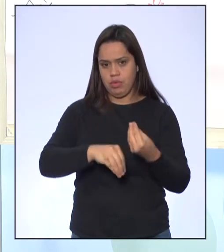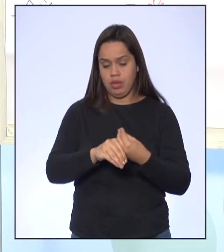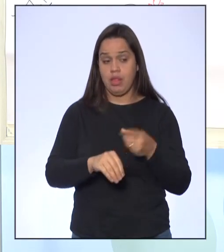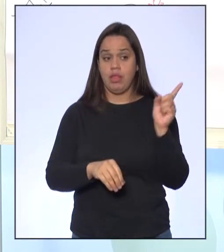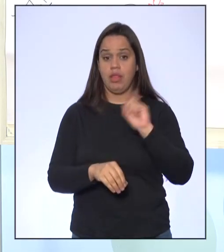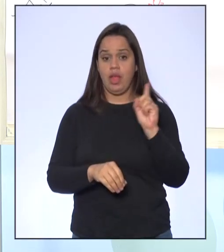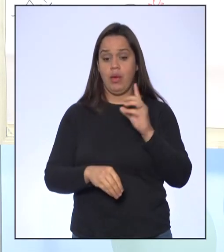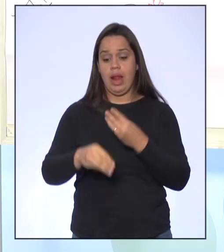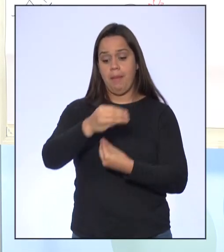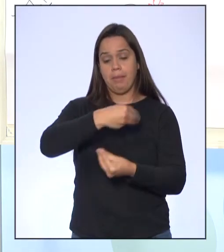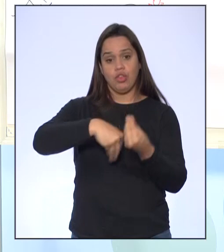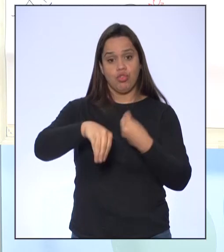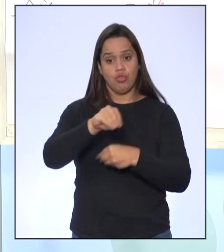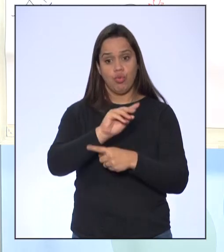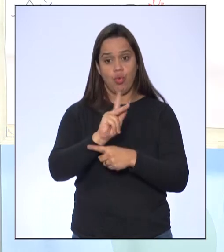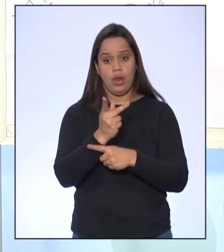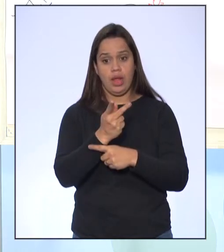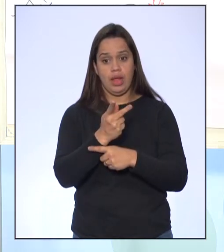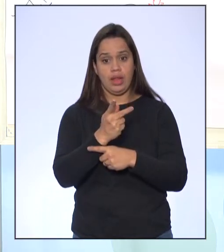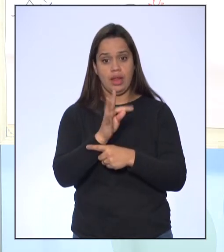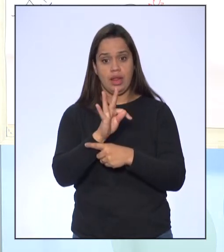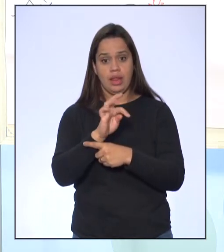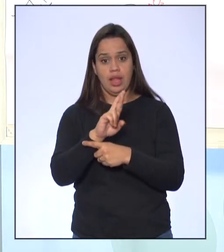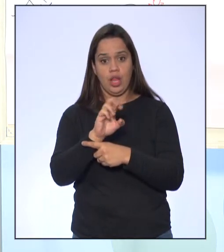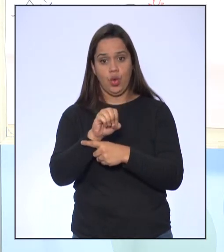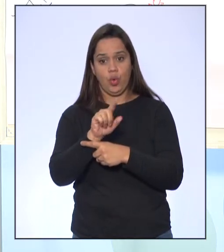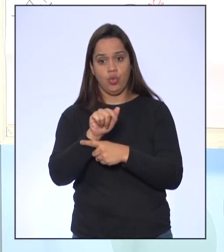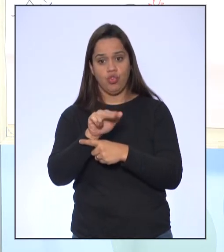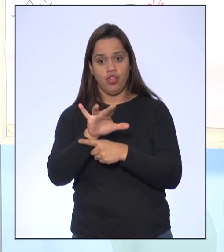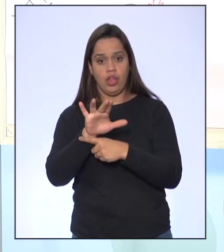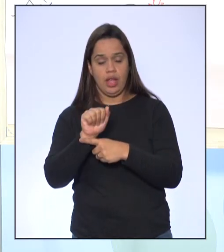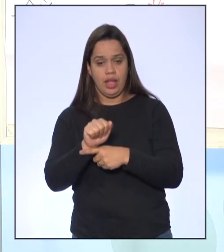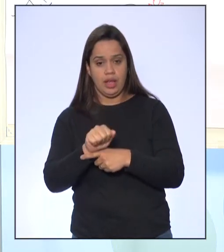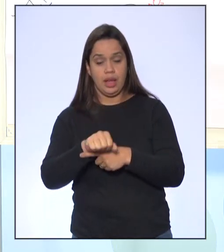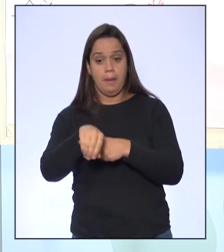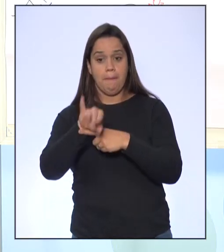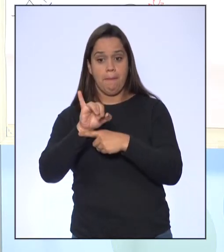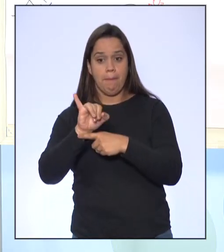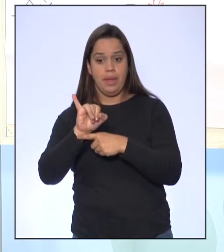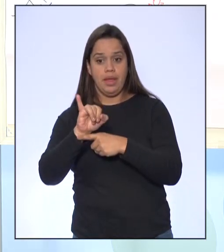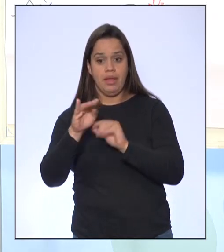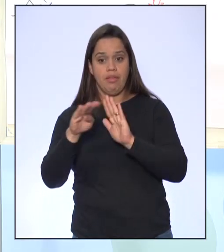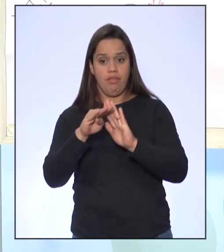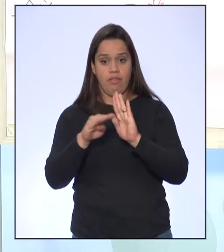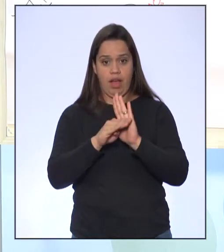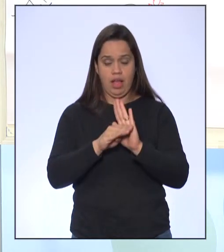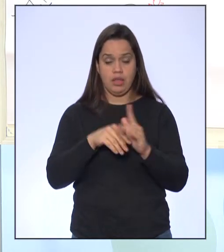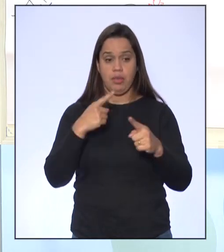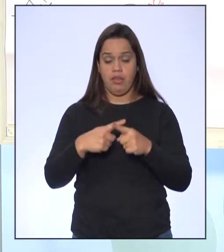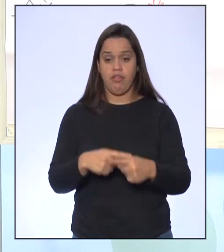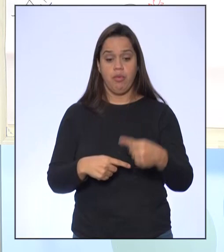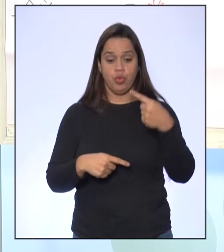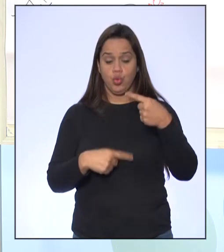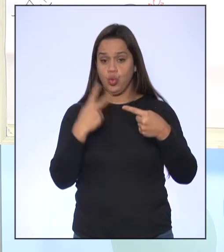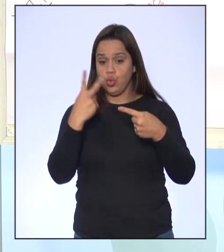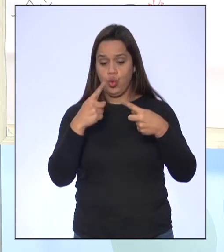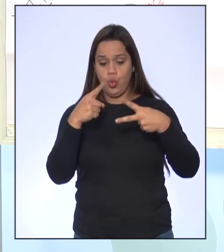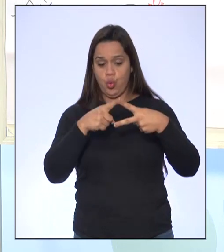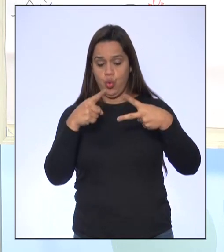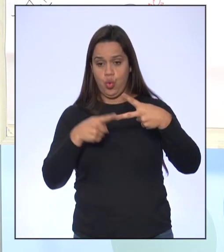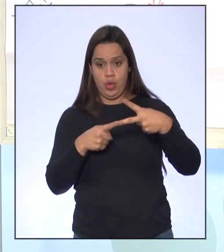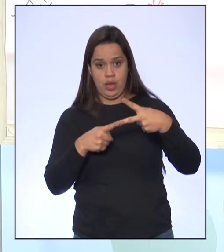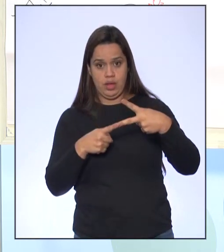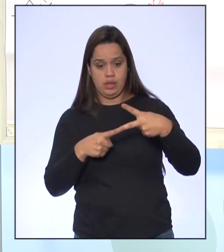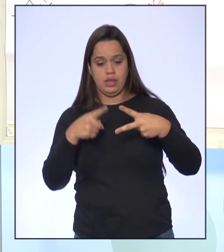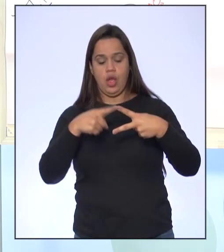mistura heterogênea bifásica. Porque nós vemos duas fases. Uma fase é o óleo e a outra fase